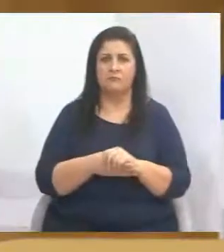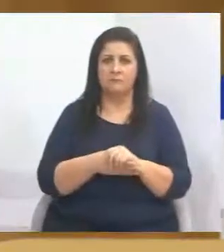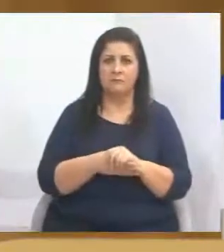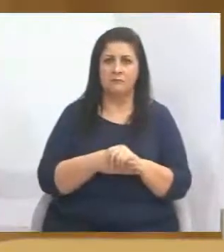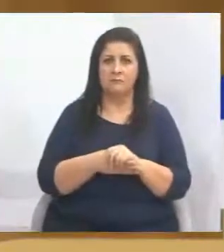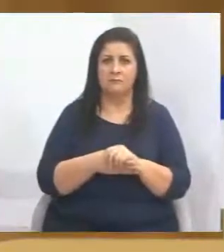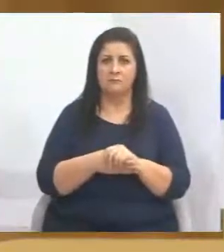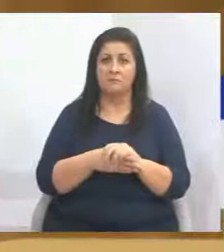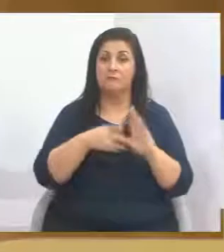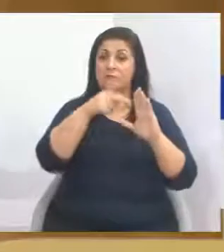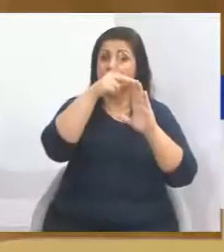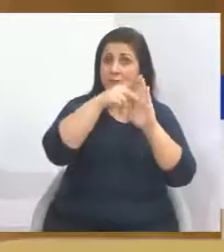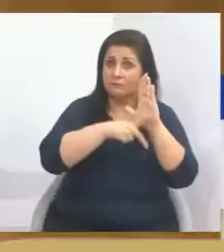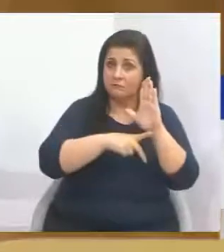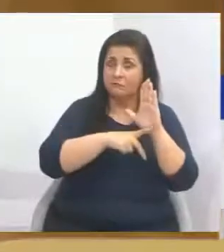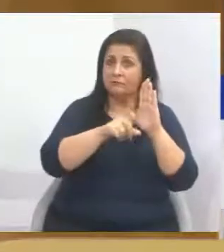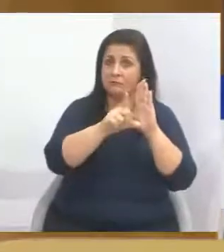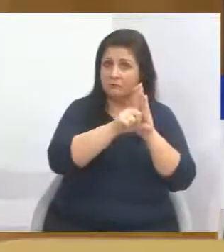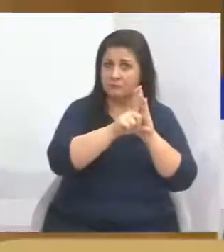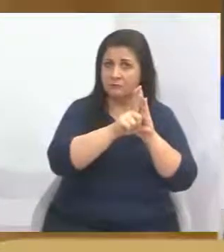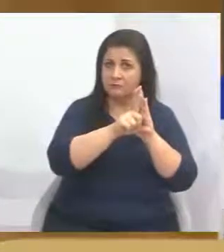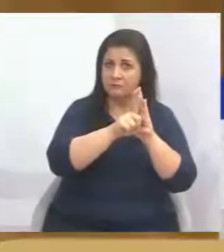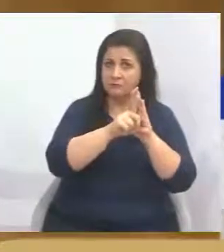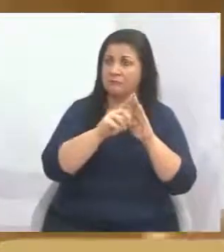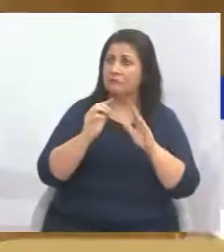esse projeto aqui fosse se